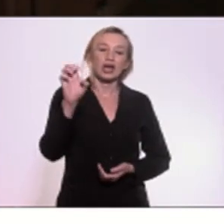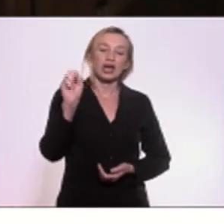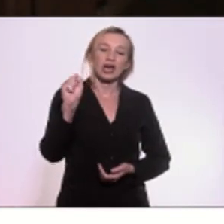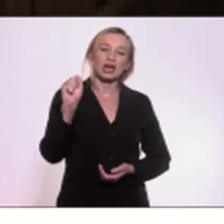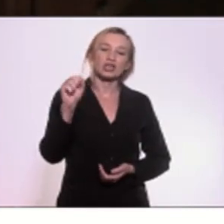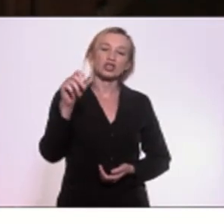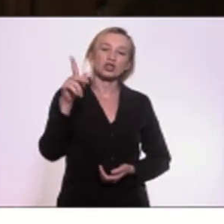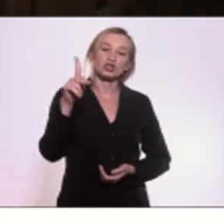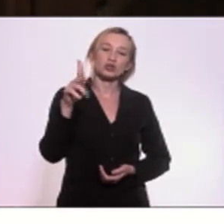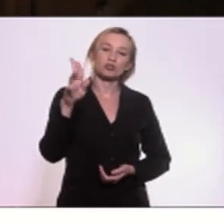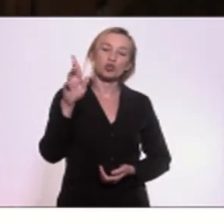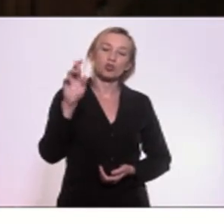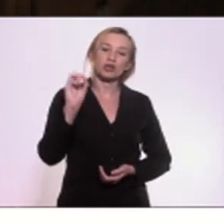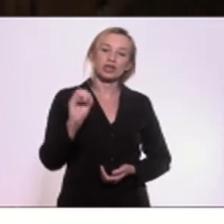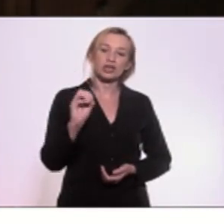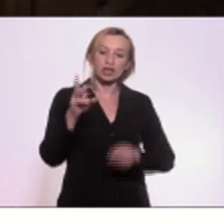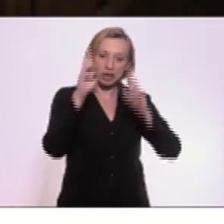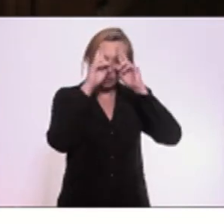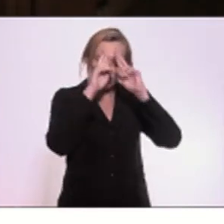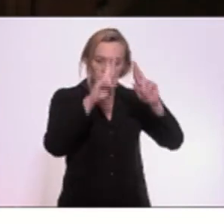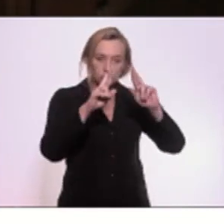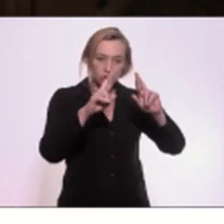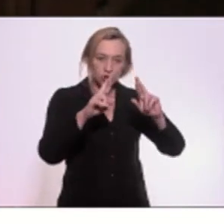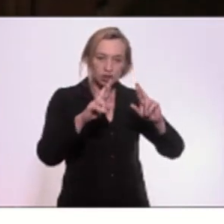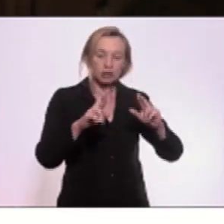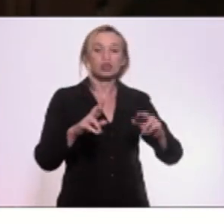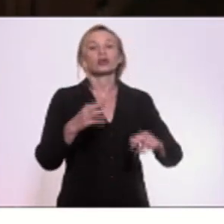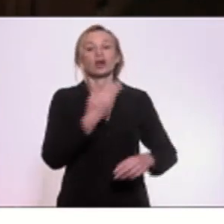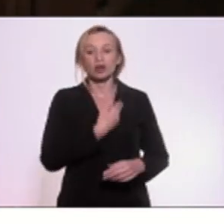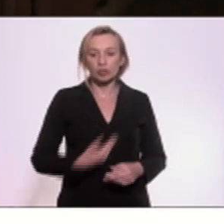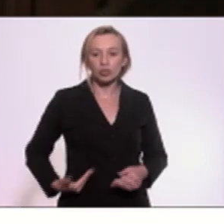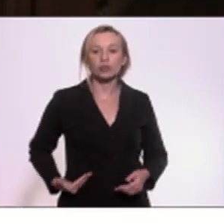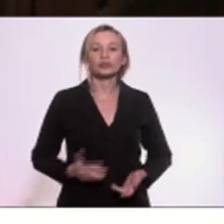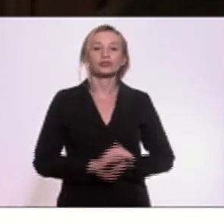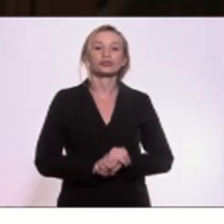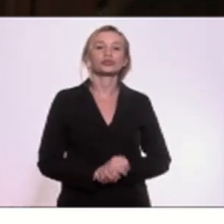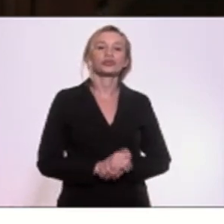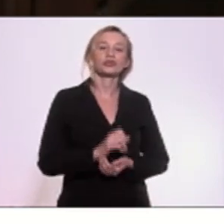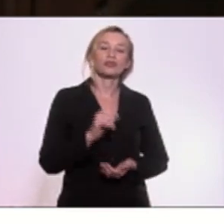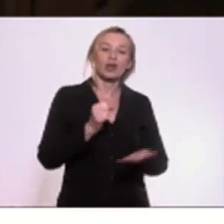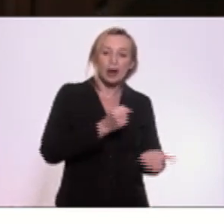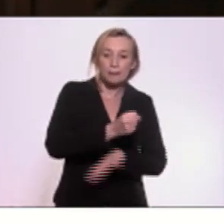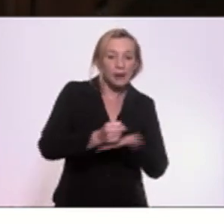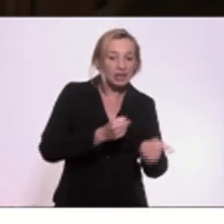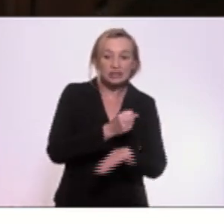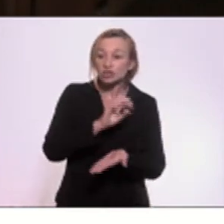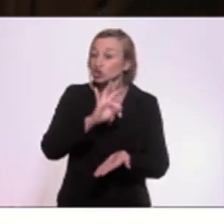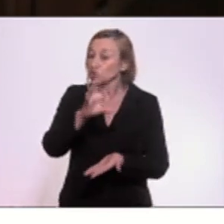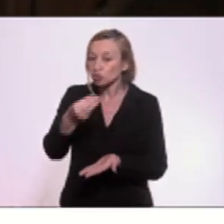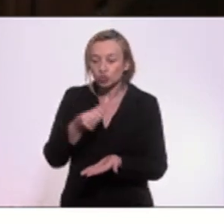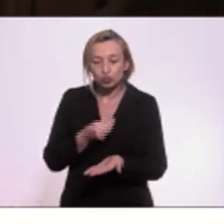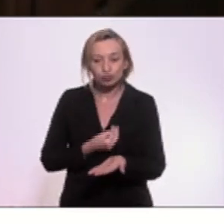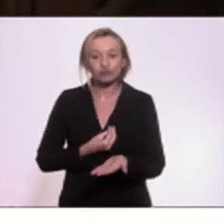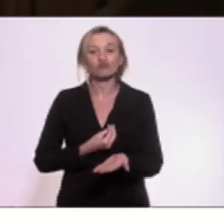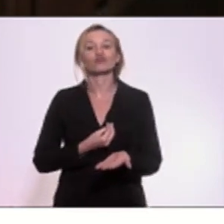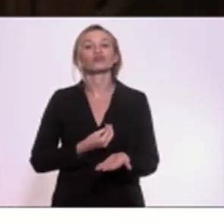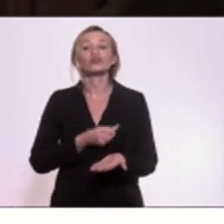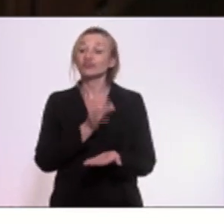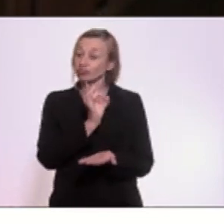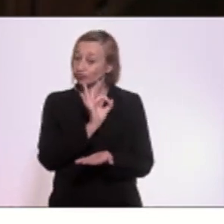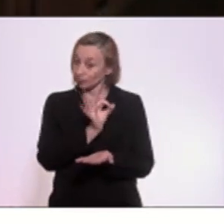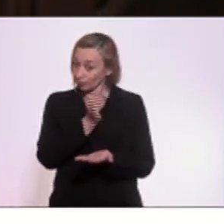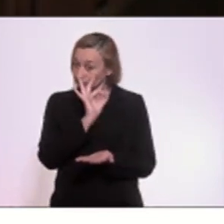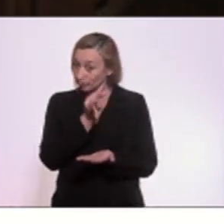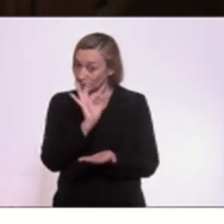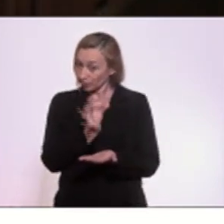o respeito à coisa pública, que é a base de tudo. E exatamente